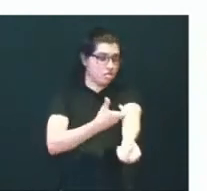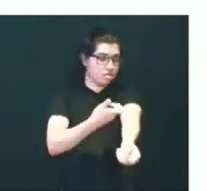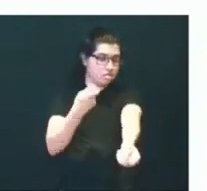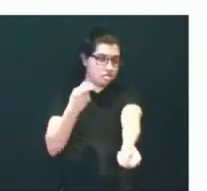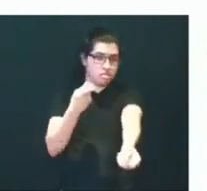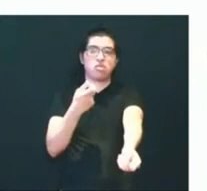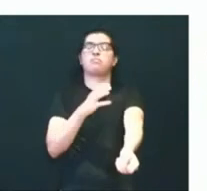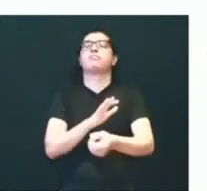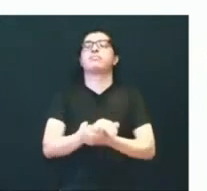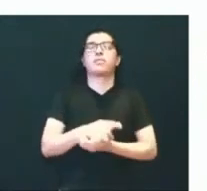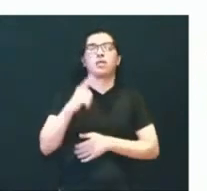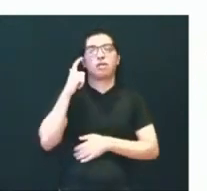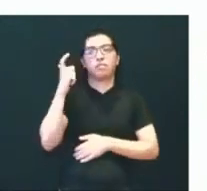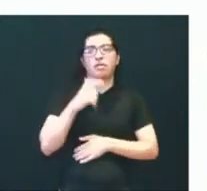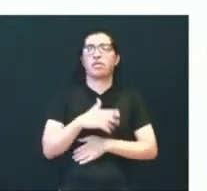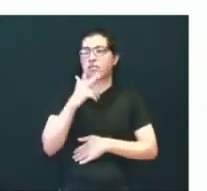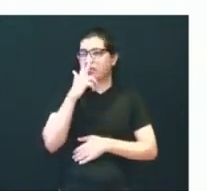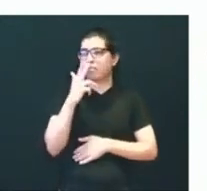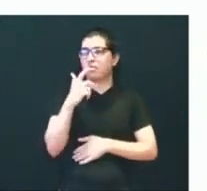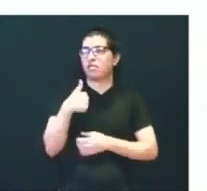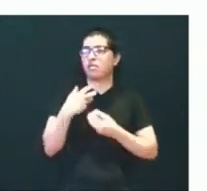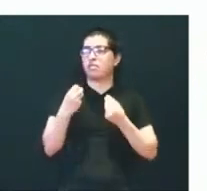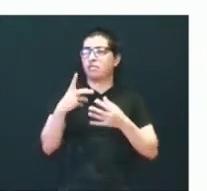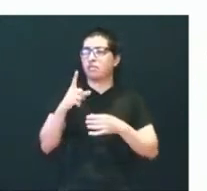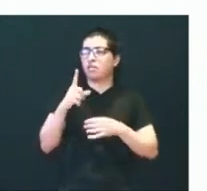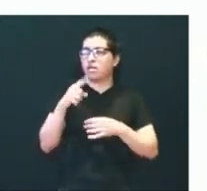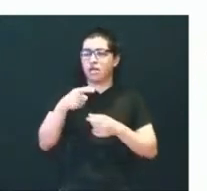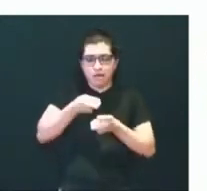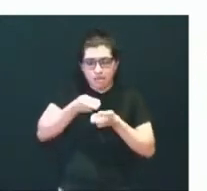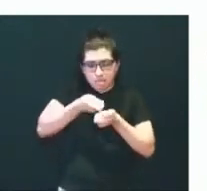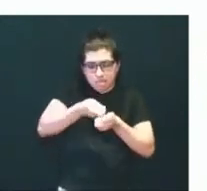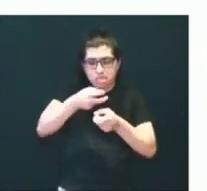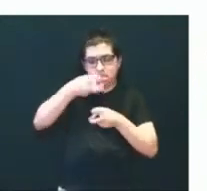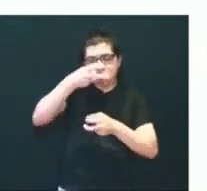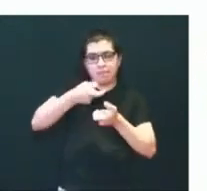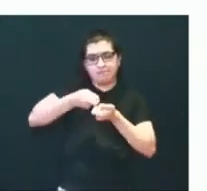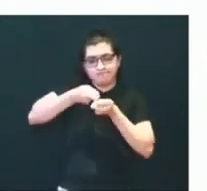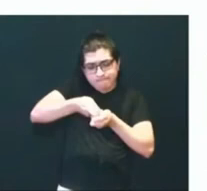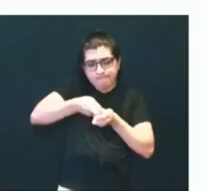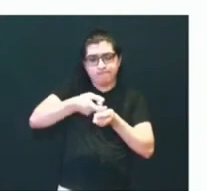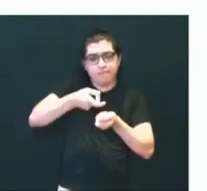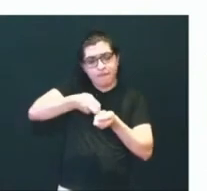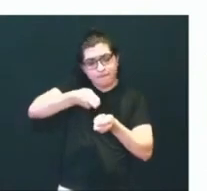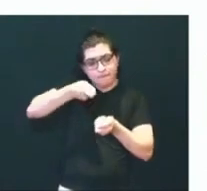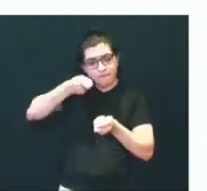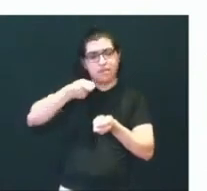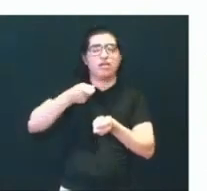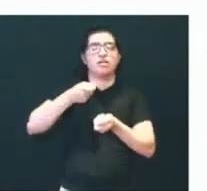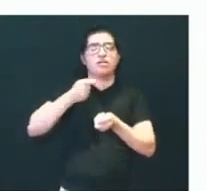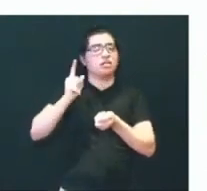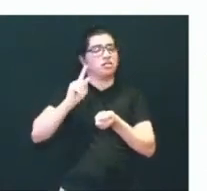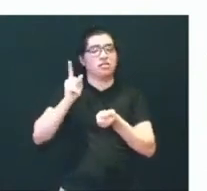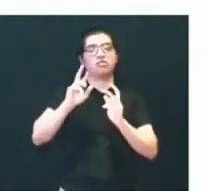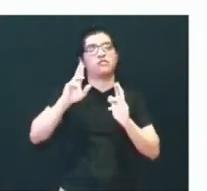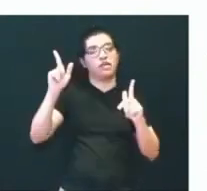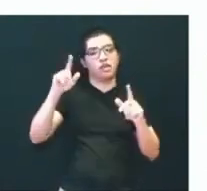vezes o paciente pensa assim, nossa, mas eu vou doar a medula, vou tirar aqui da minha coluna, não vou andar. Não, a medula óssea